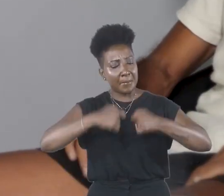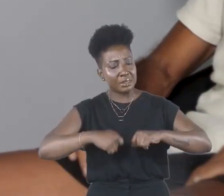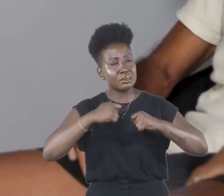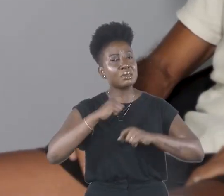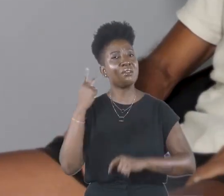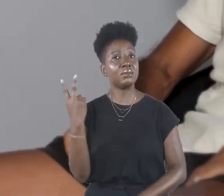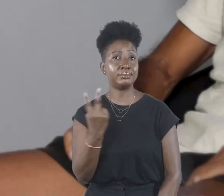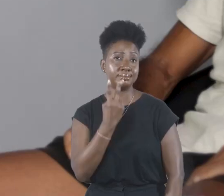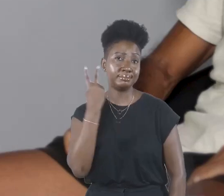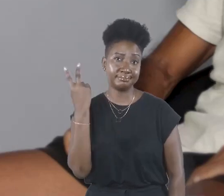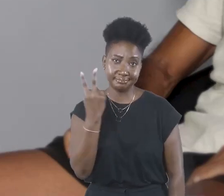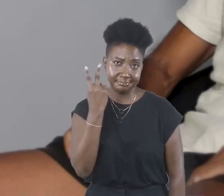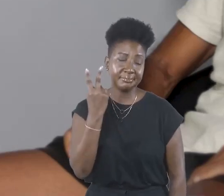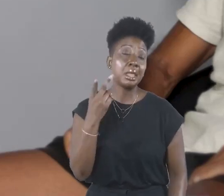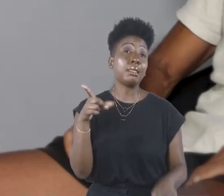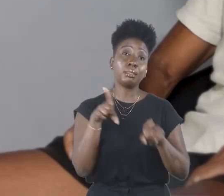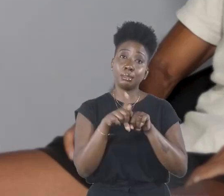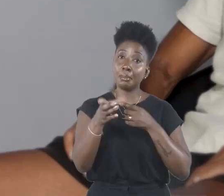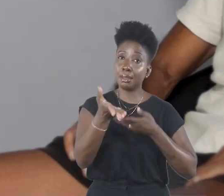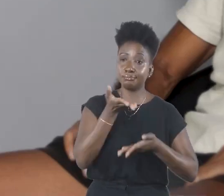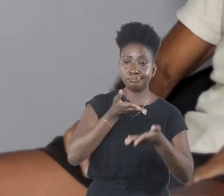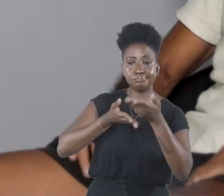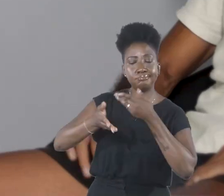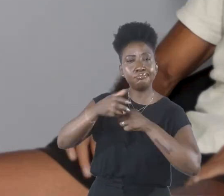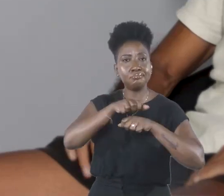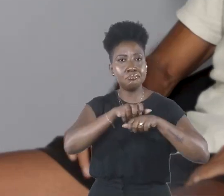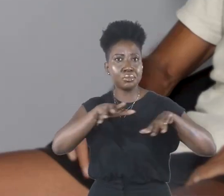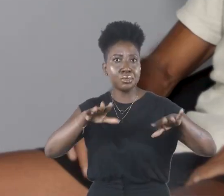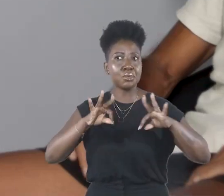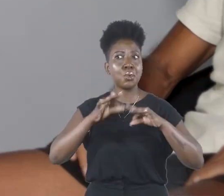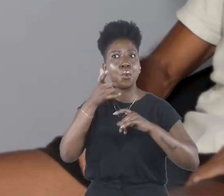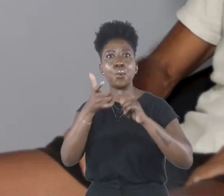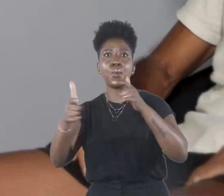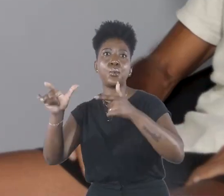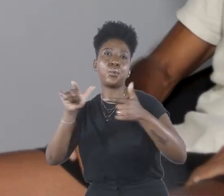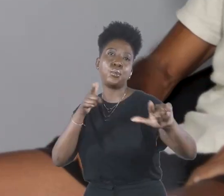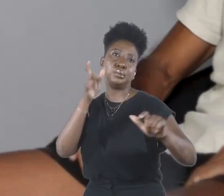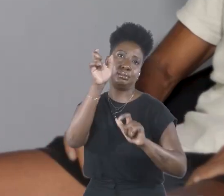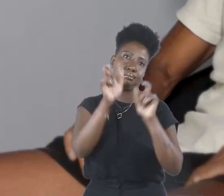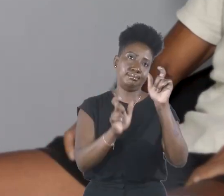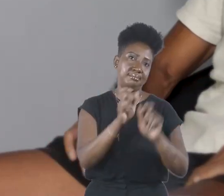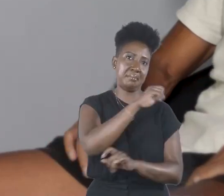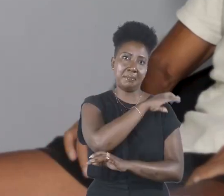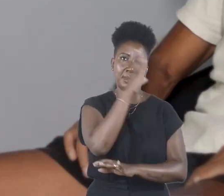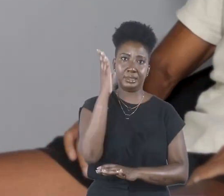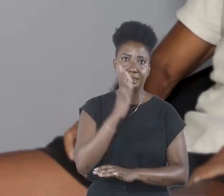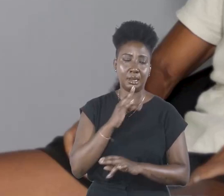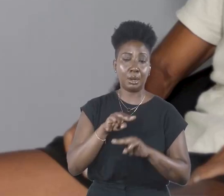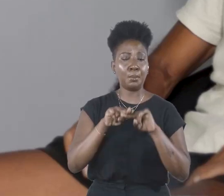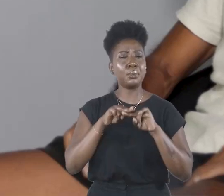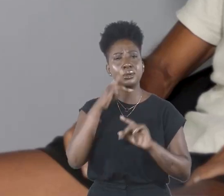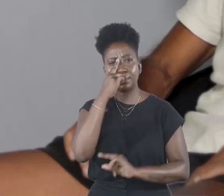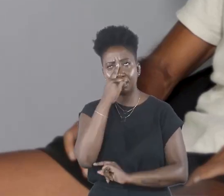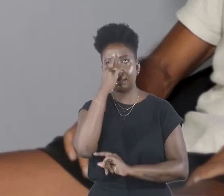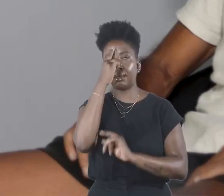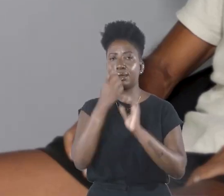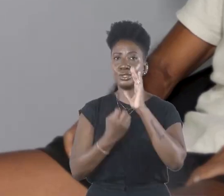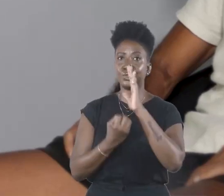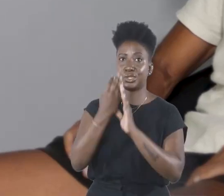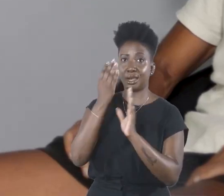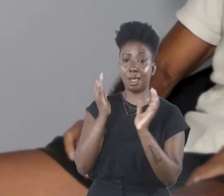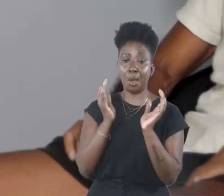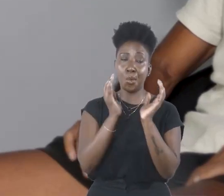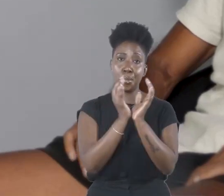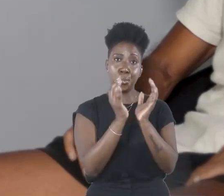histórias, precisavam ser valorizadas e compartilhadas com brasileiros. E aí surgiu a ideia de fazer uma turma piloto de ensino